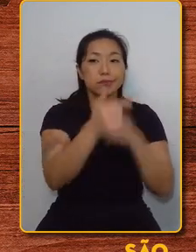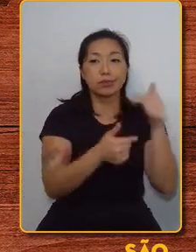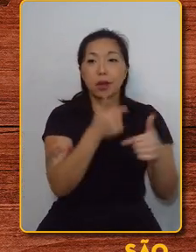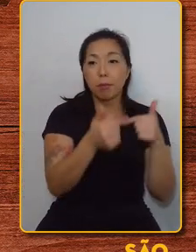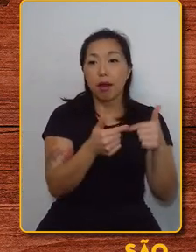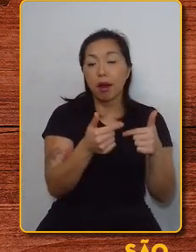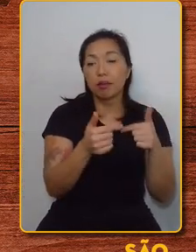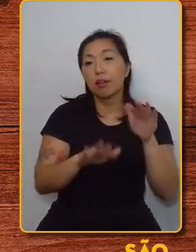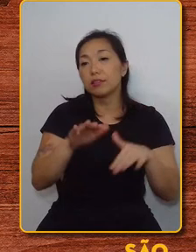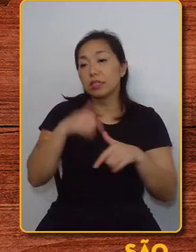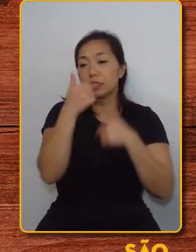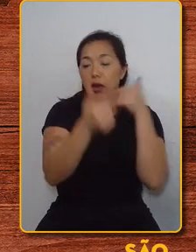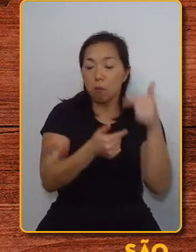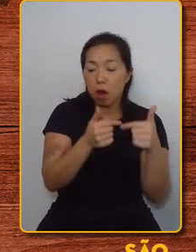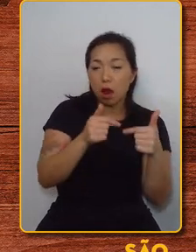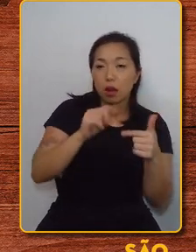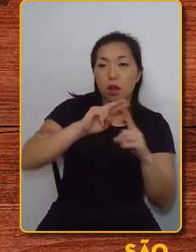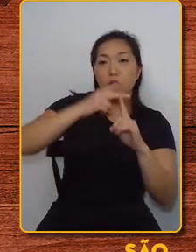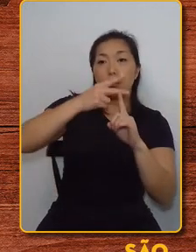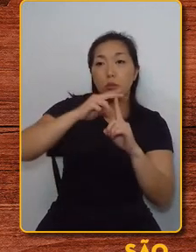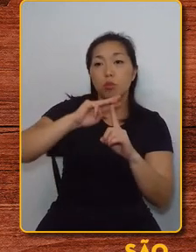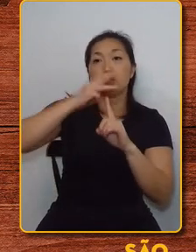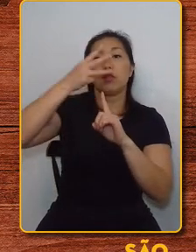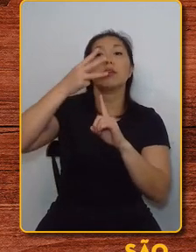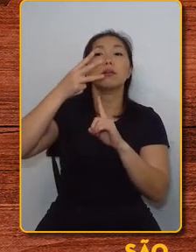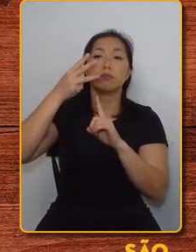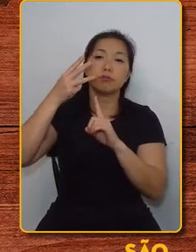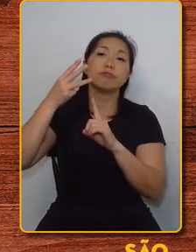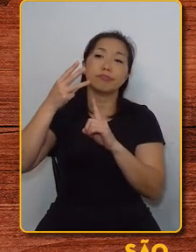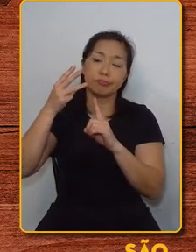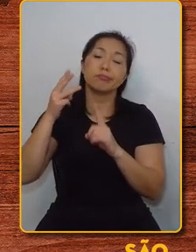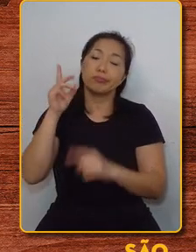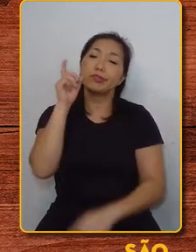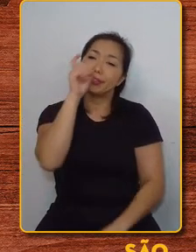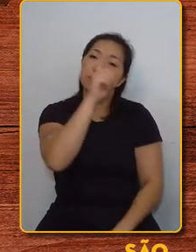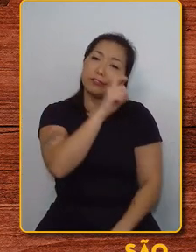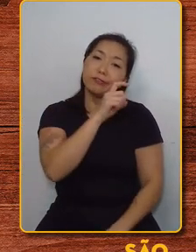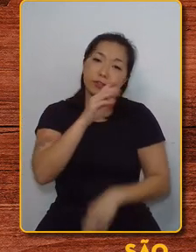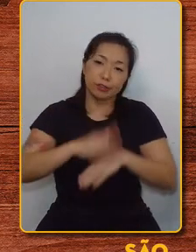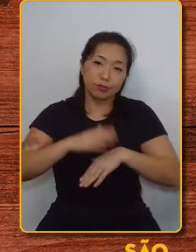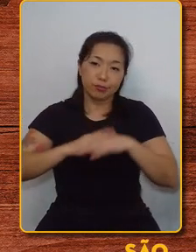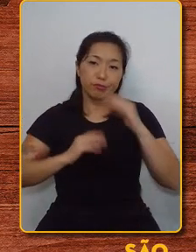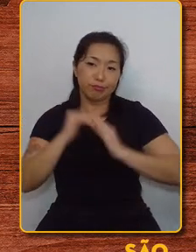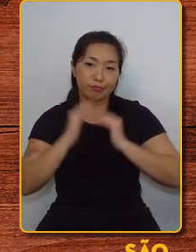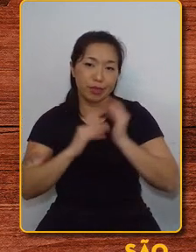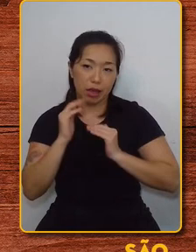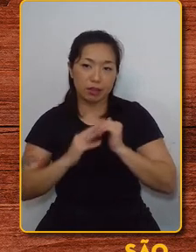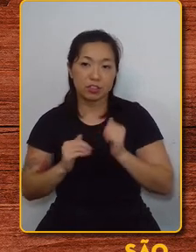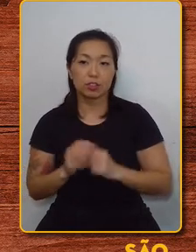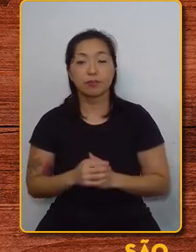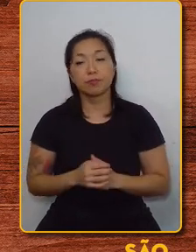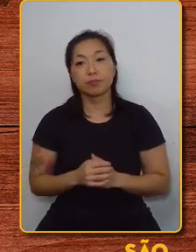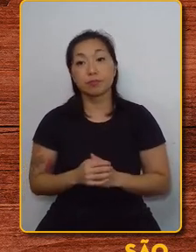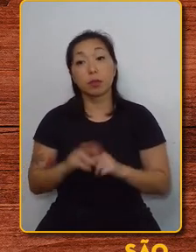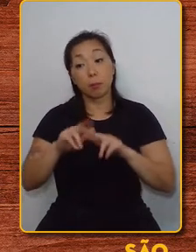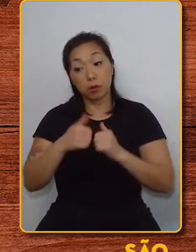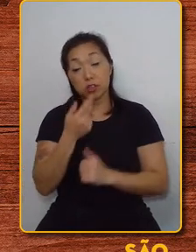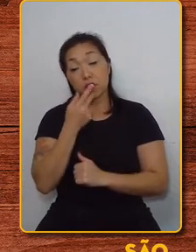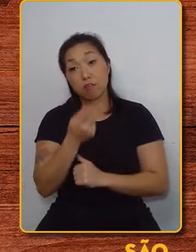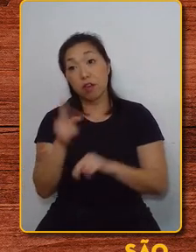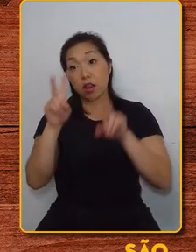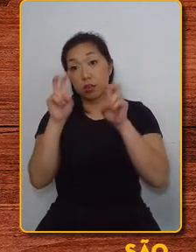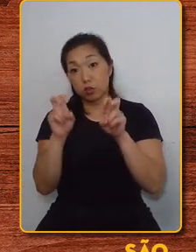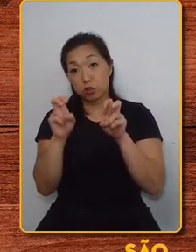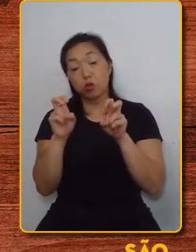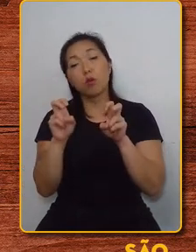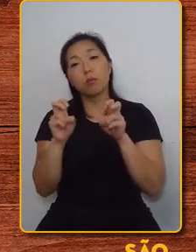fica complicado ela exercer todo esse conhecimento que a gente tem. Por isso que a gente fala em políticas de curto, médio e